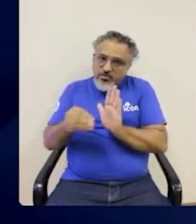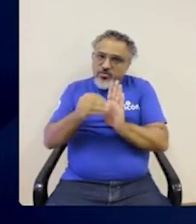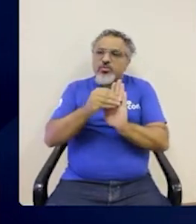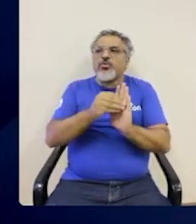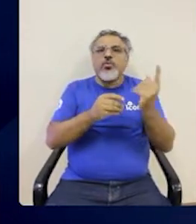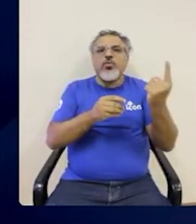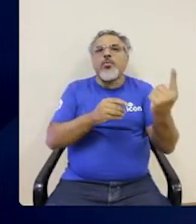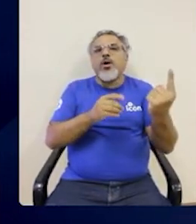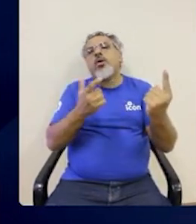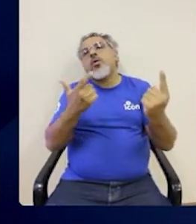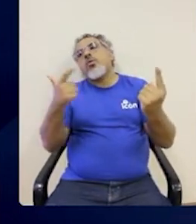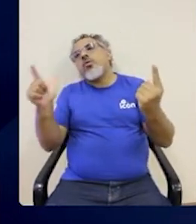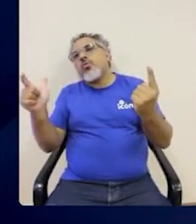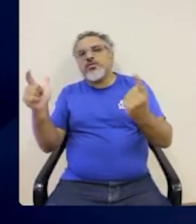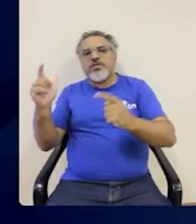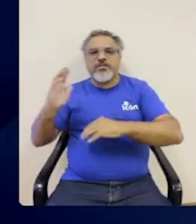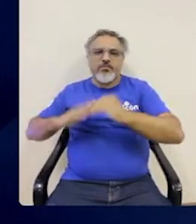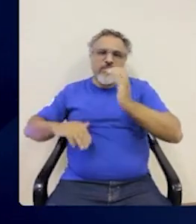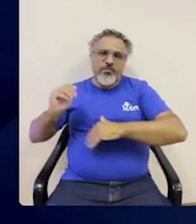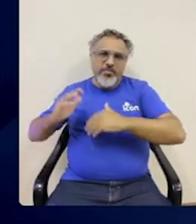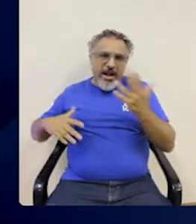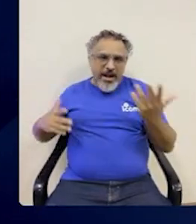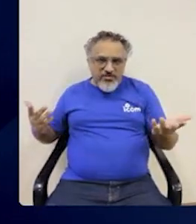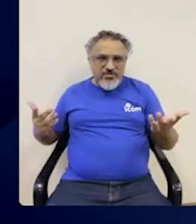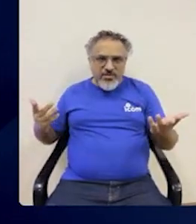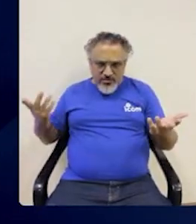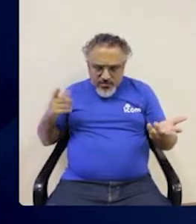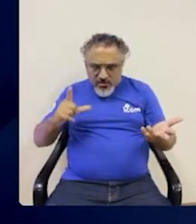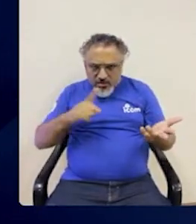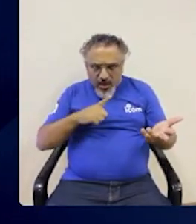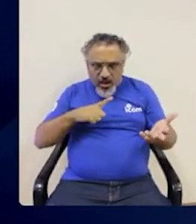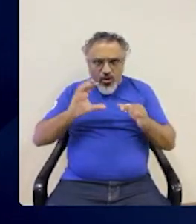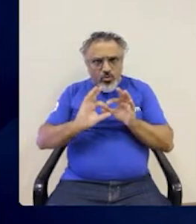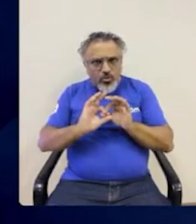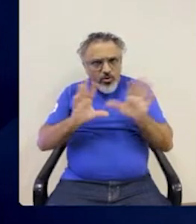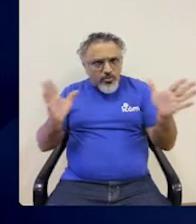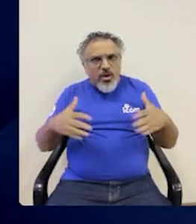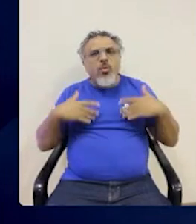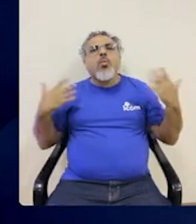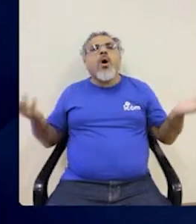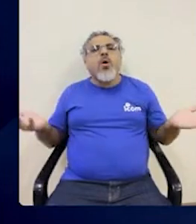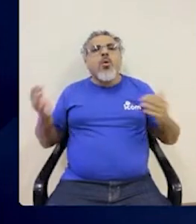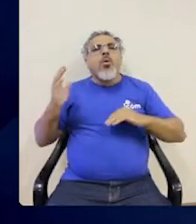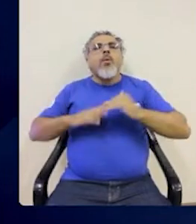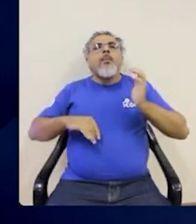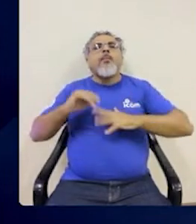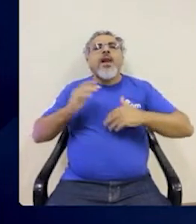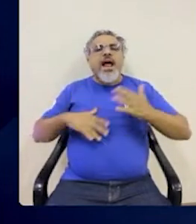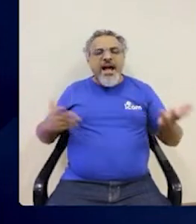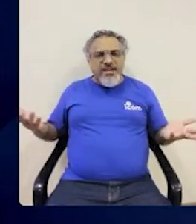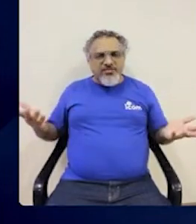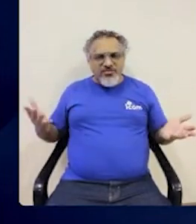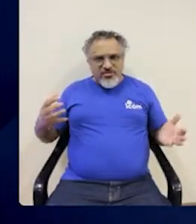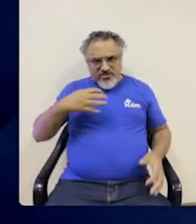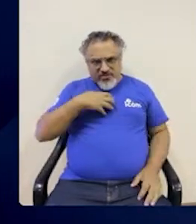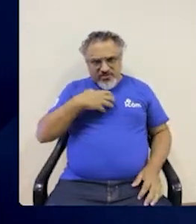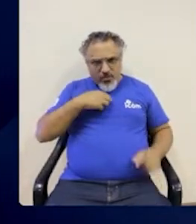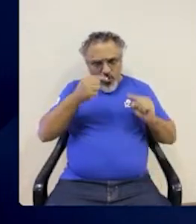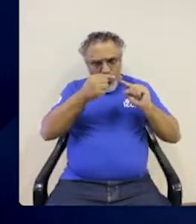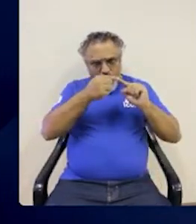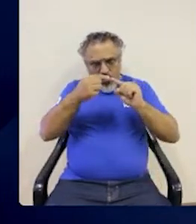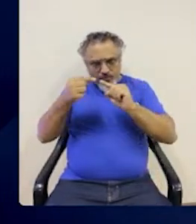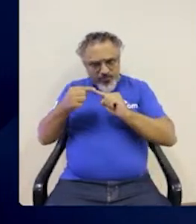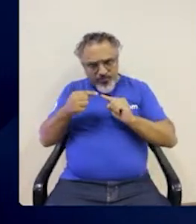uma ou determinada prática, né? Eu tenho autonomia para definir quais práticas fazem sentido,